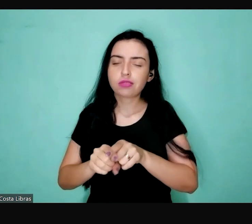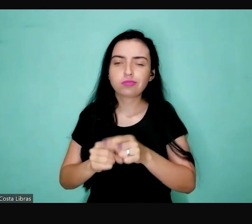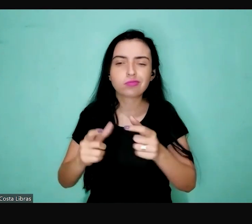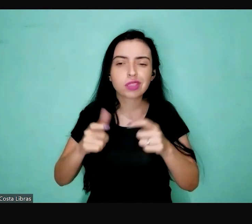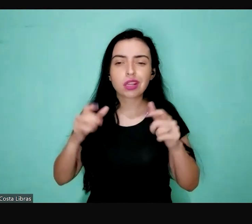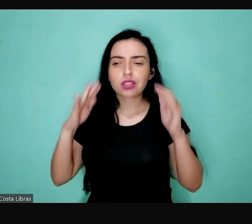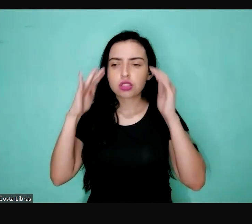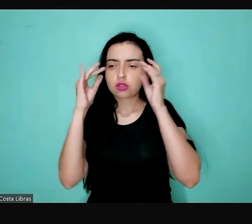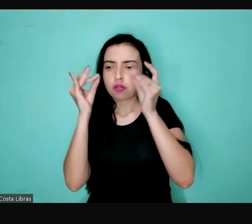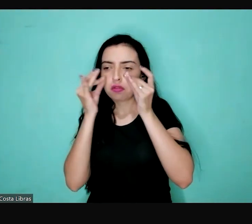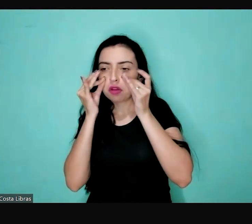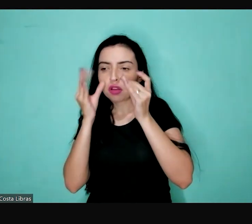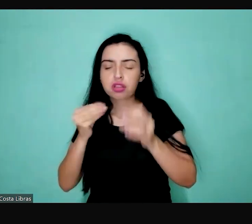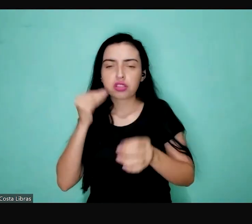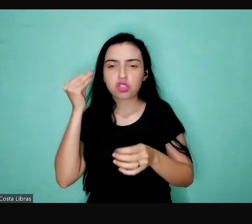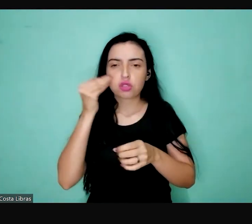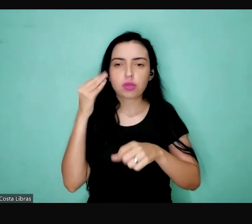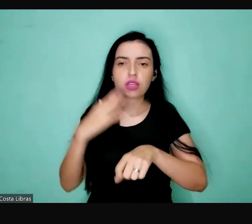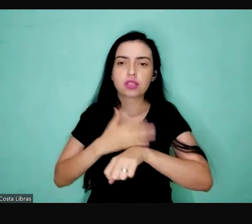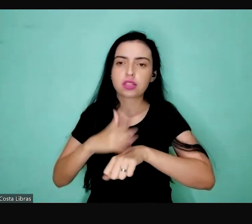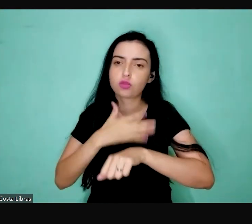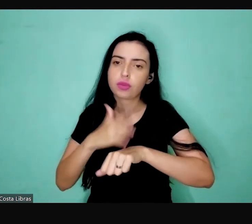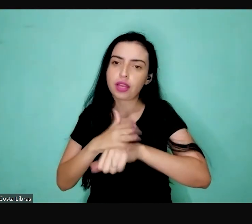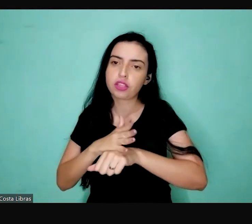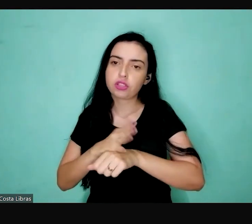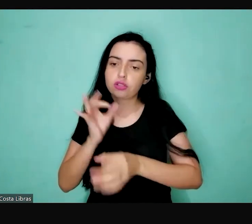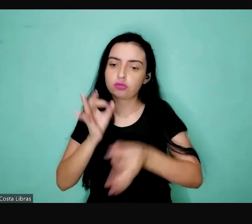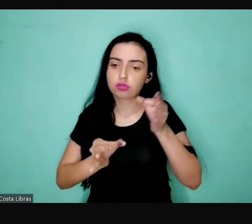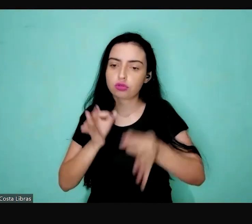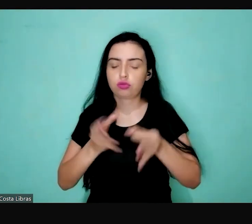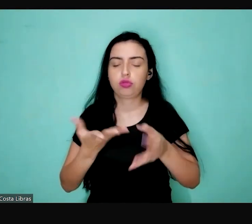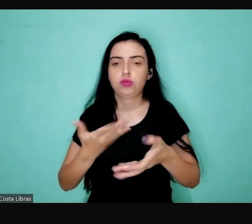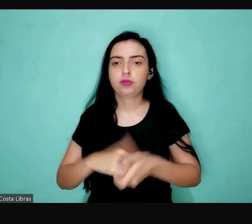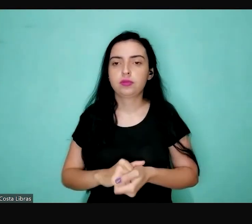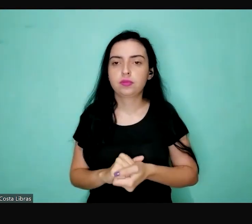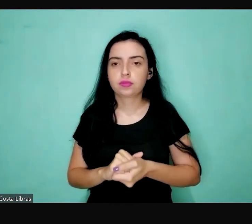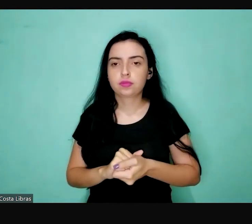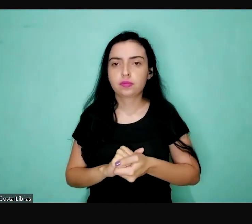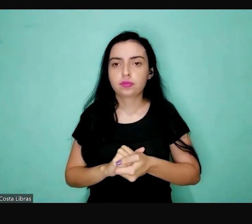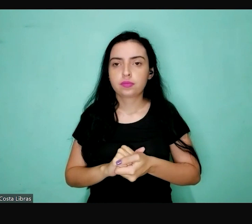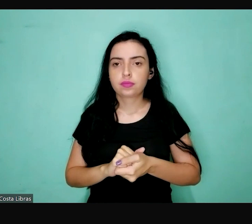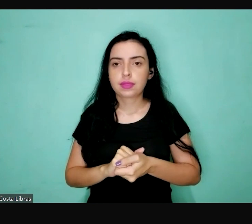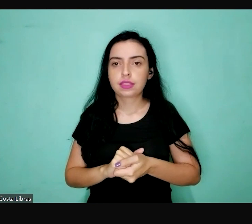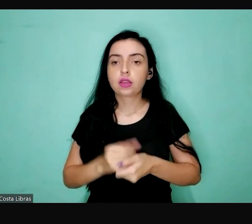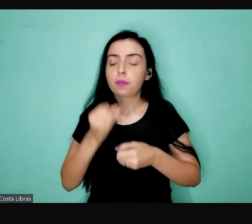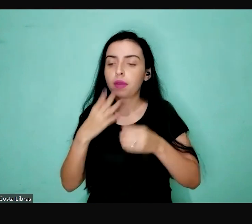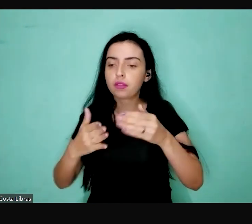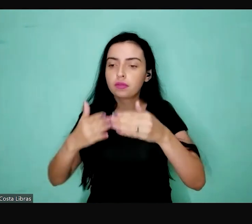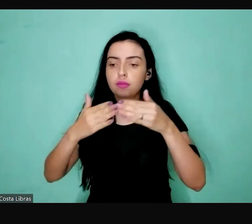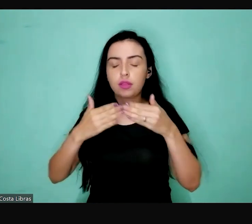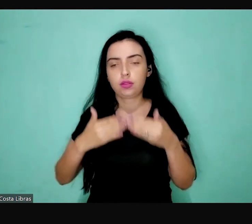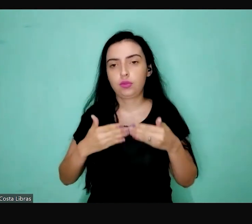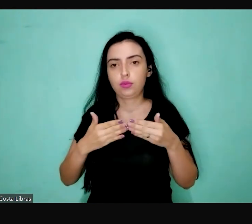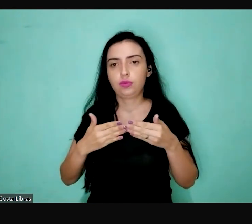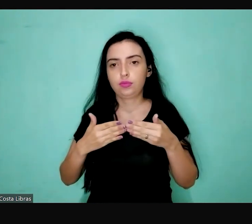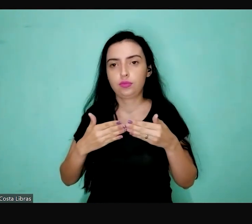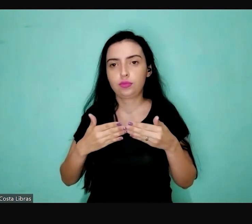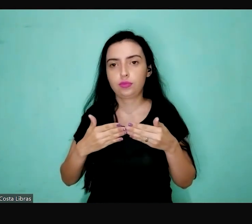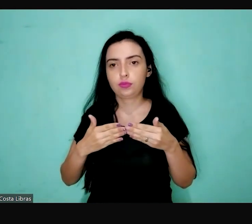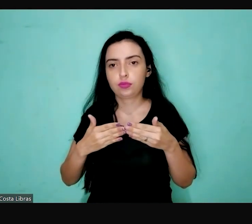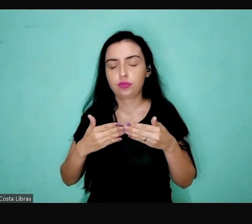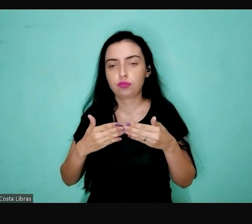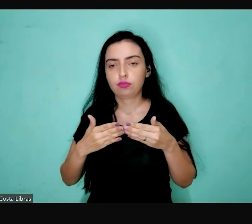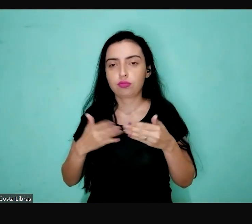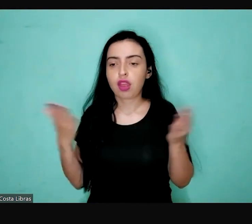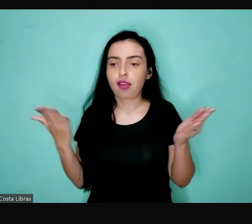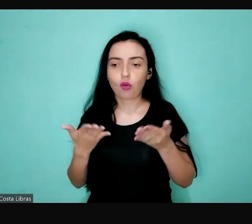interesse prático para o exercício da judicatura. Então, seja muito bem-vindo. Desde logo